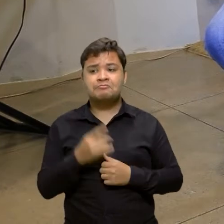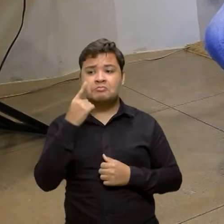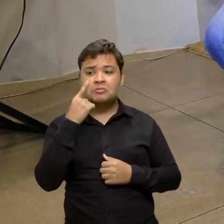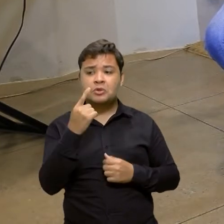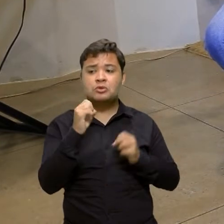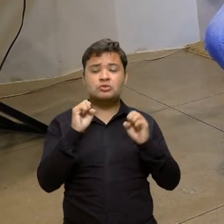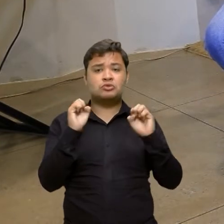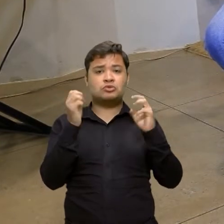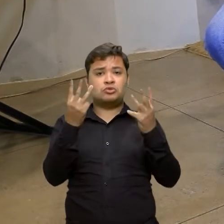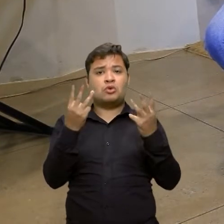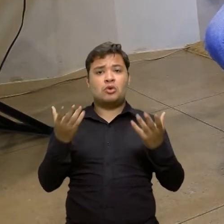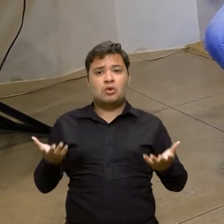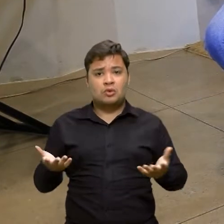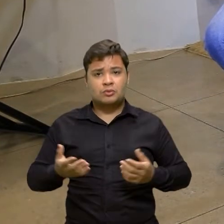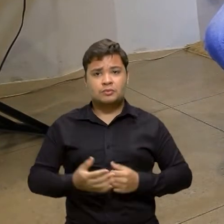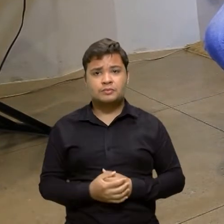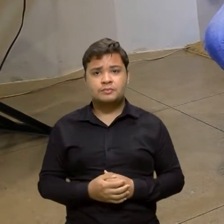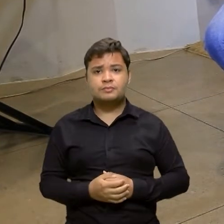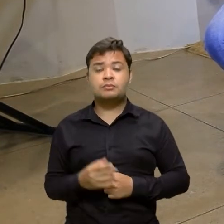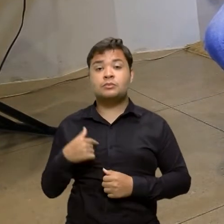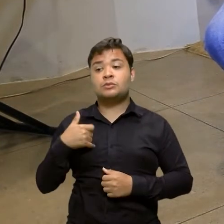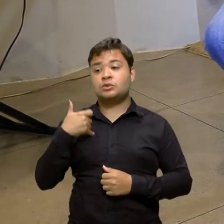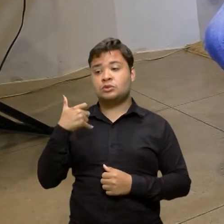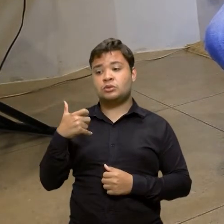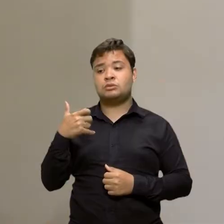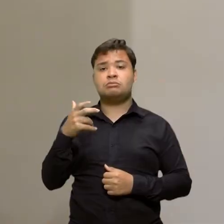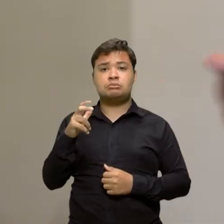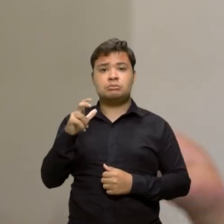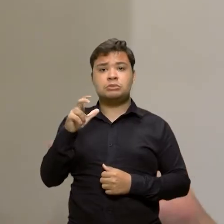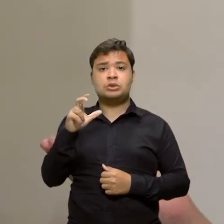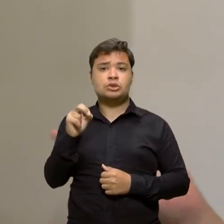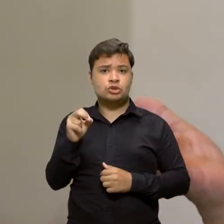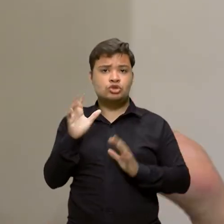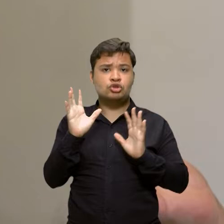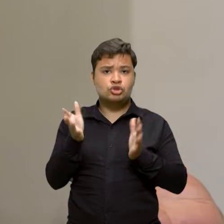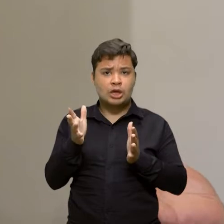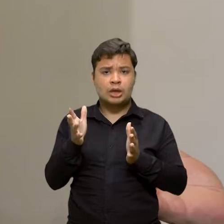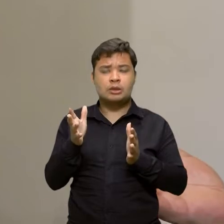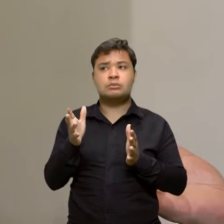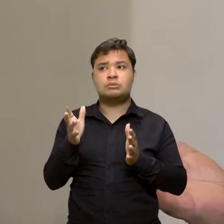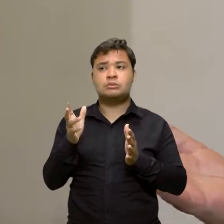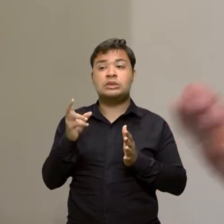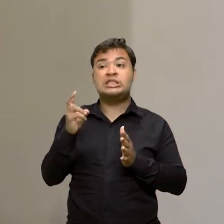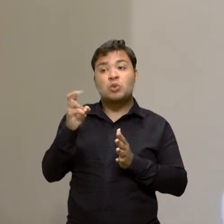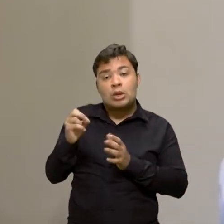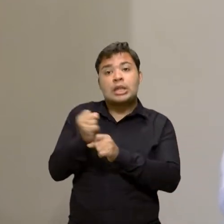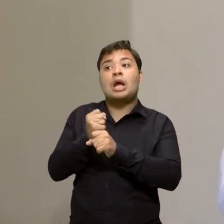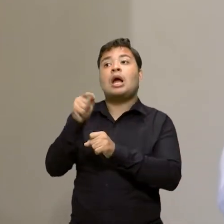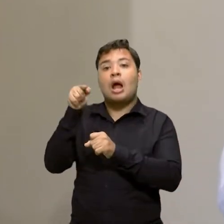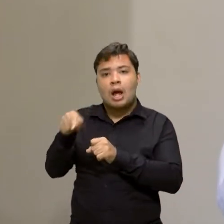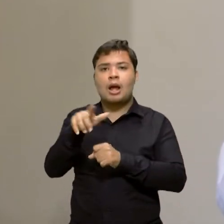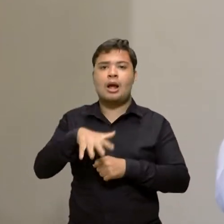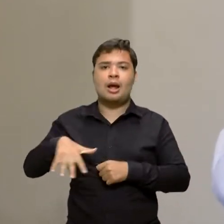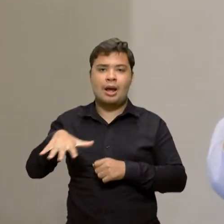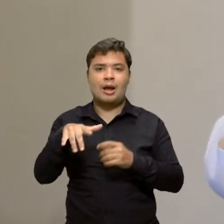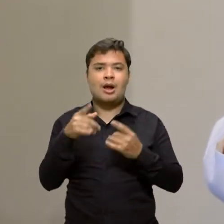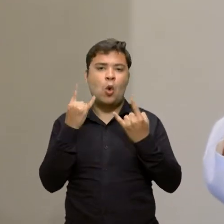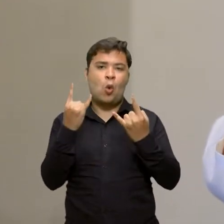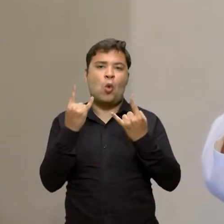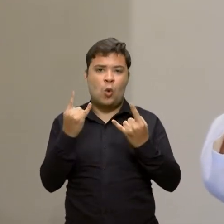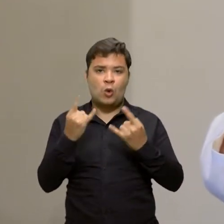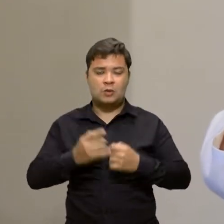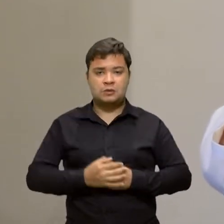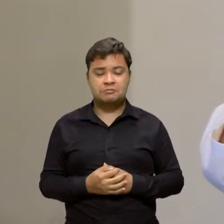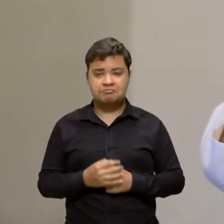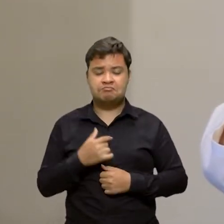bicho... Toca conosco. Sabe? Eu com 50 anos de rock and roll, cara, eu fico,